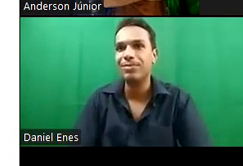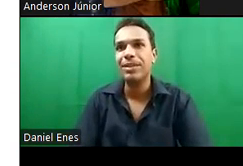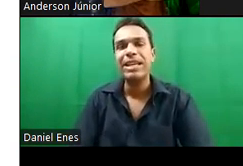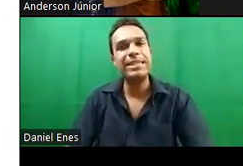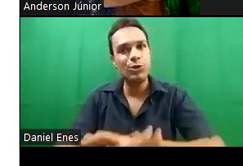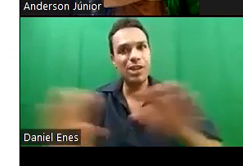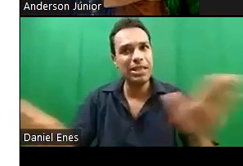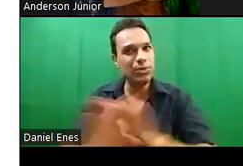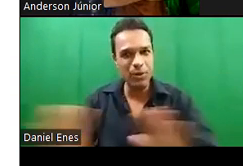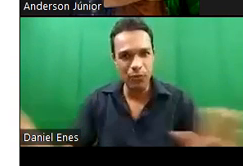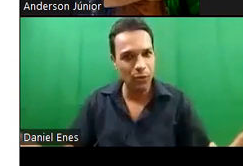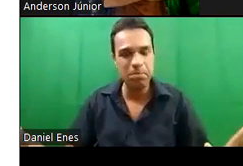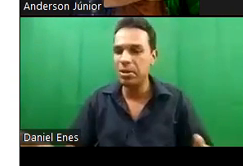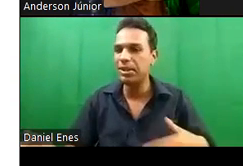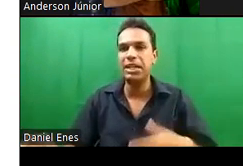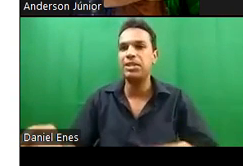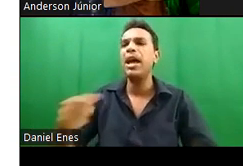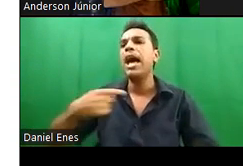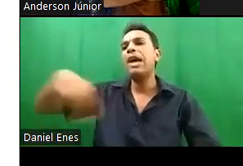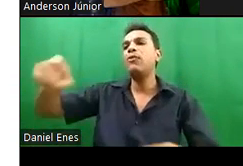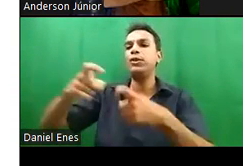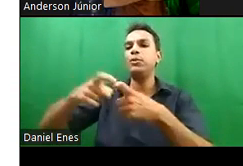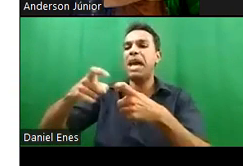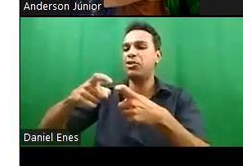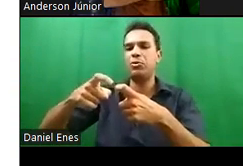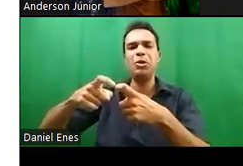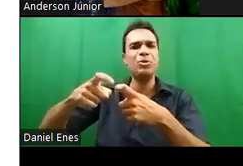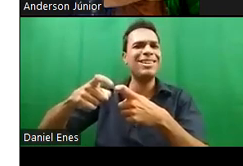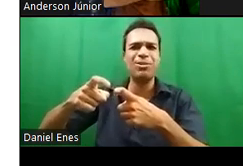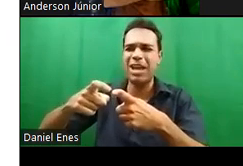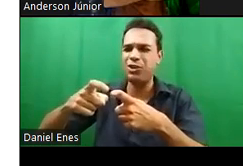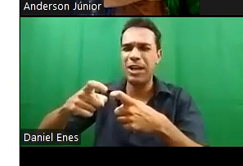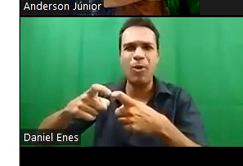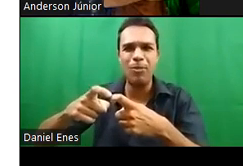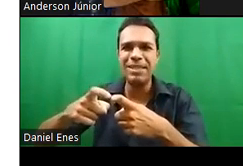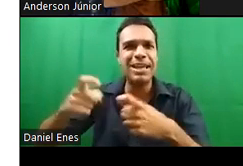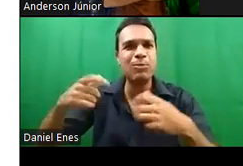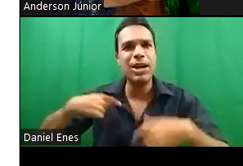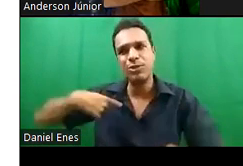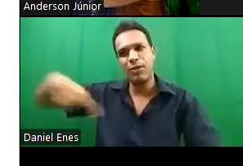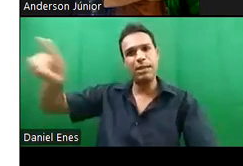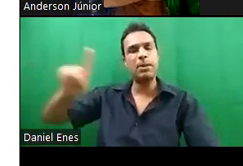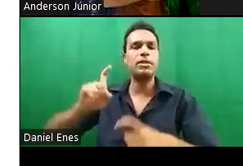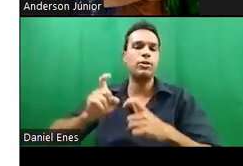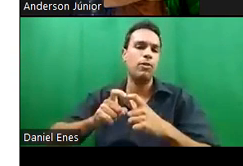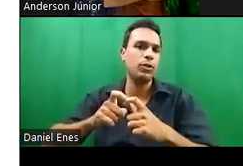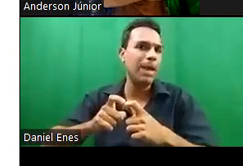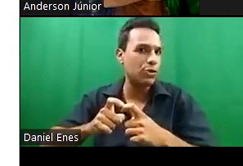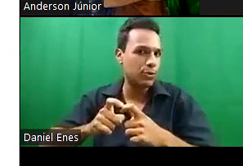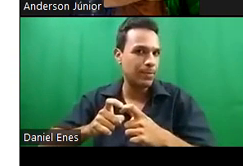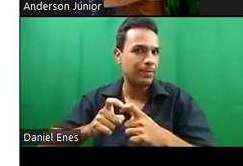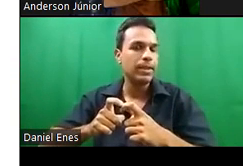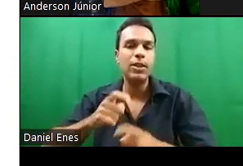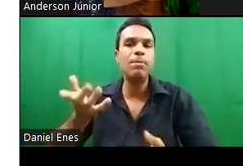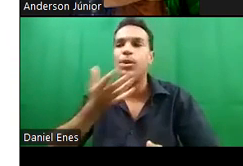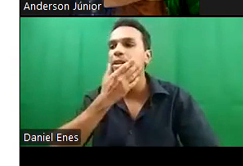composição. Se o gênero não for importante, eu fui no médico. Eu não sei se o médico é homem, se é mulher, eu só falei para vocês, eu fui no médico.